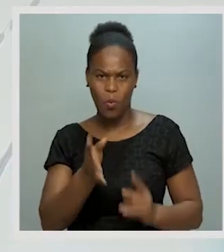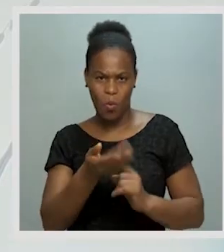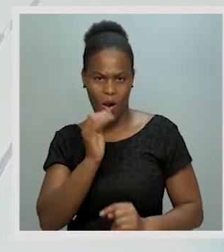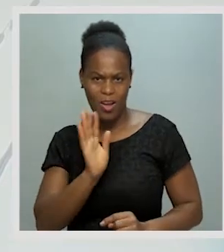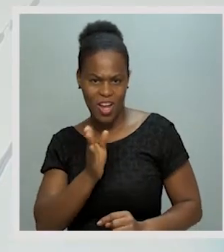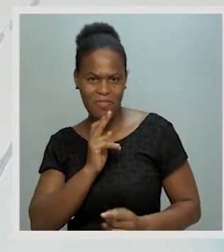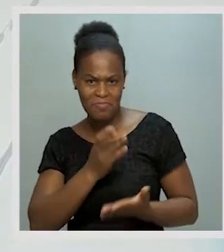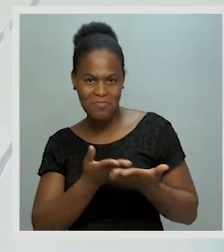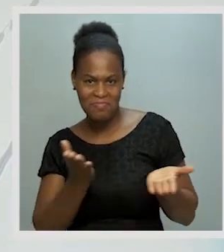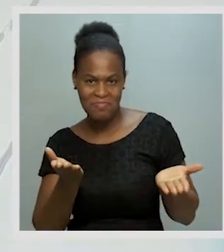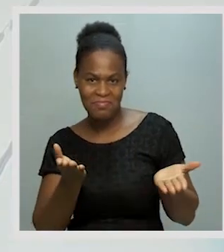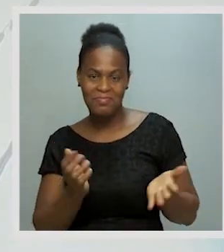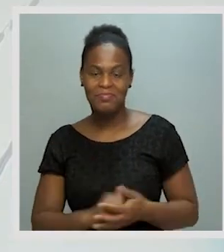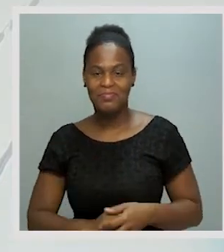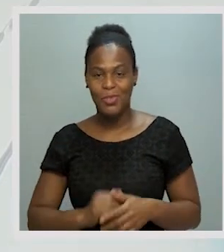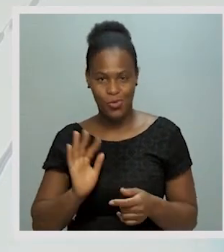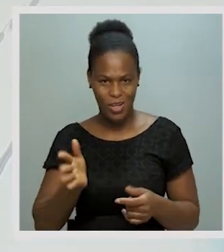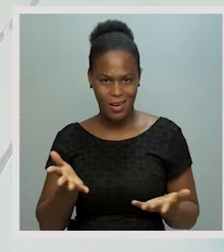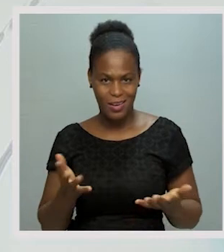Já conseguiram resolver?